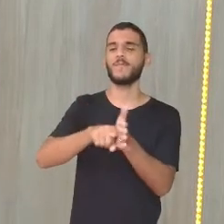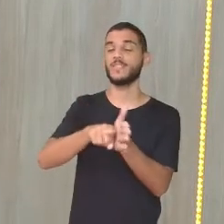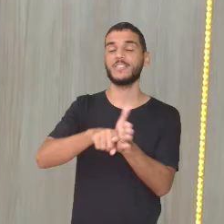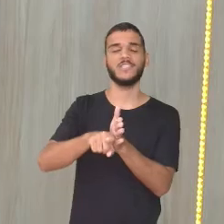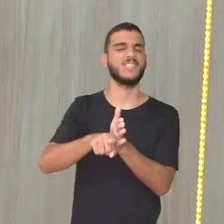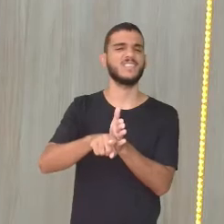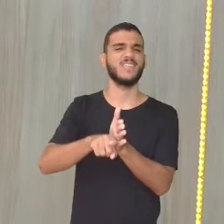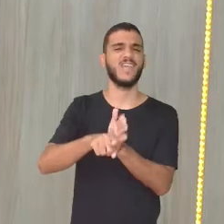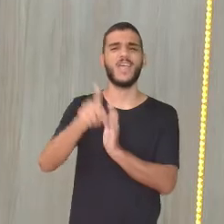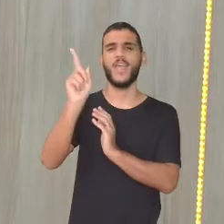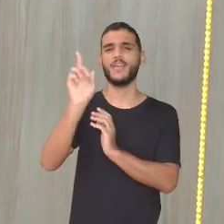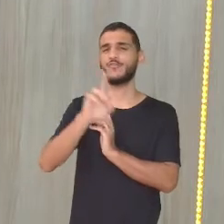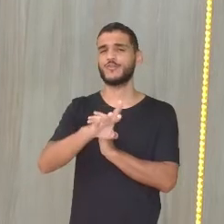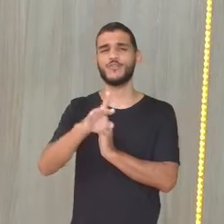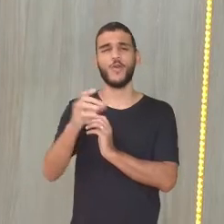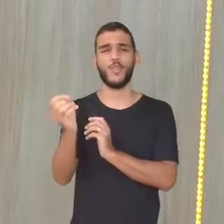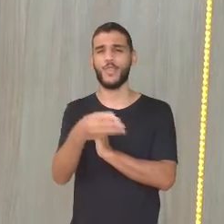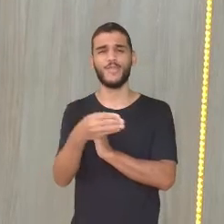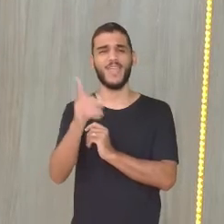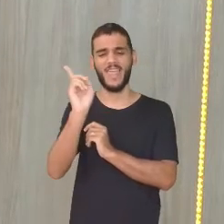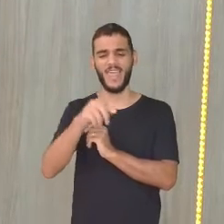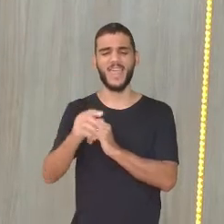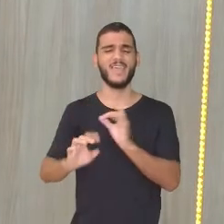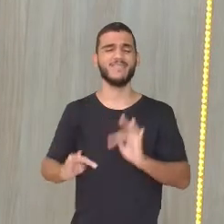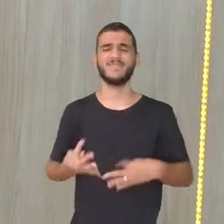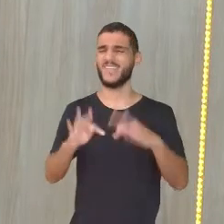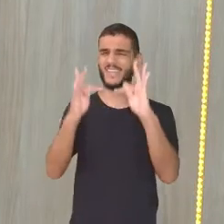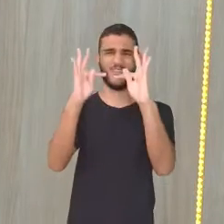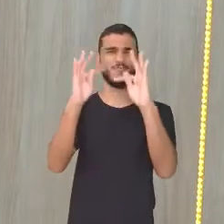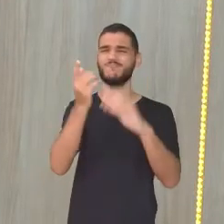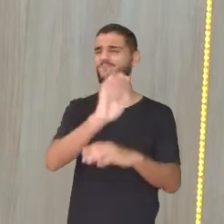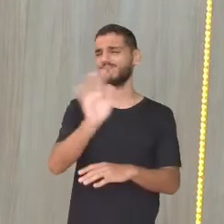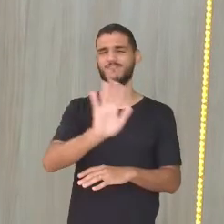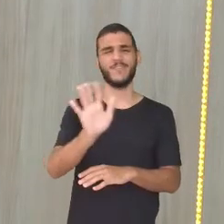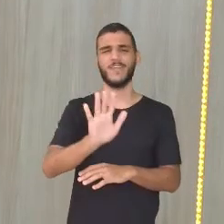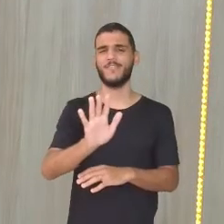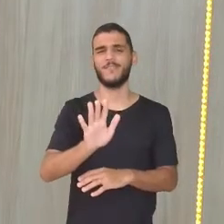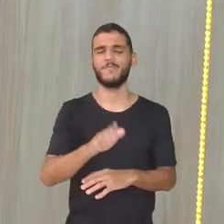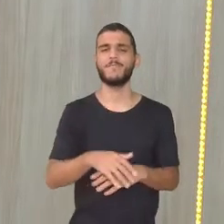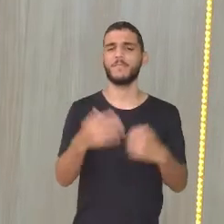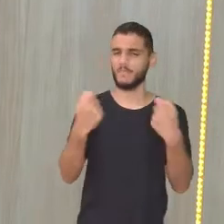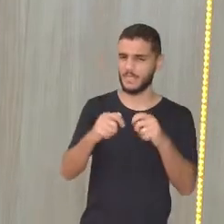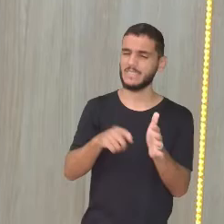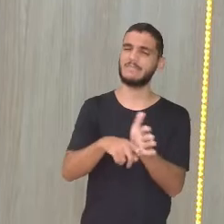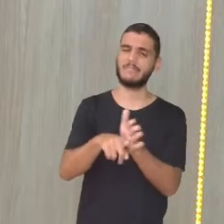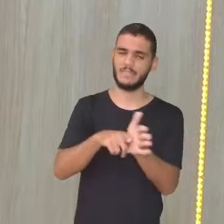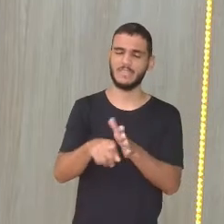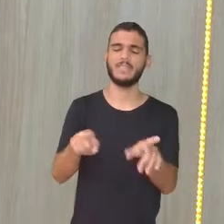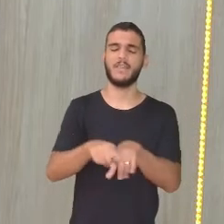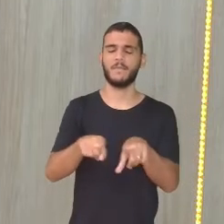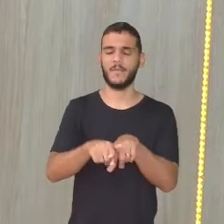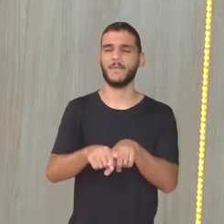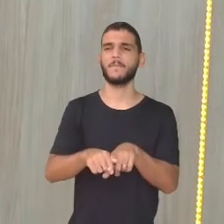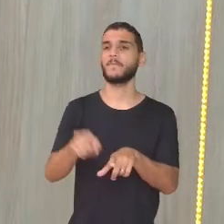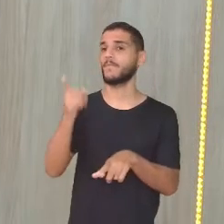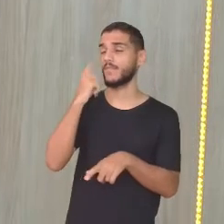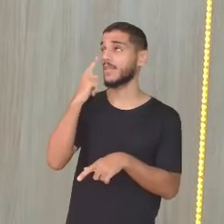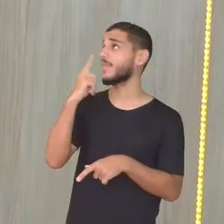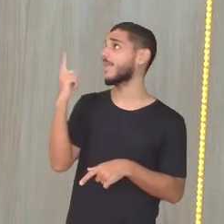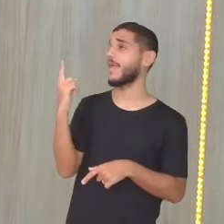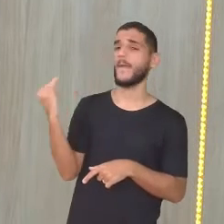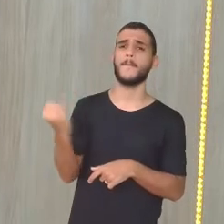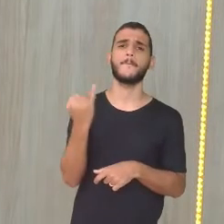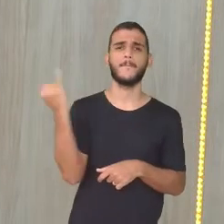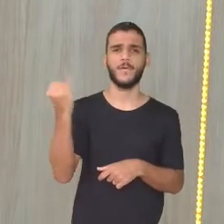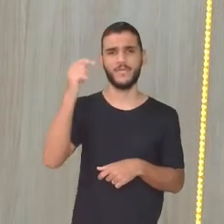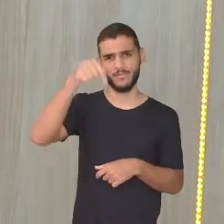tá? Então, esse quadro aqui, minha gente, ele é muito importante, né, o ponto alto da nossa aula, porque é onde a gente